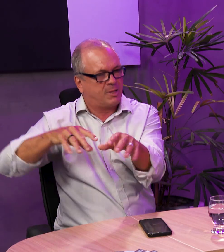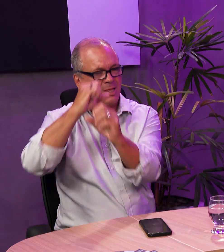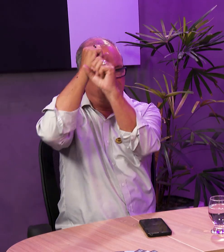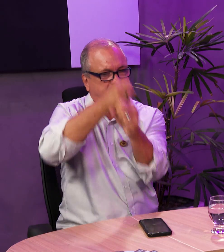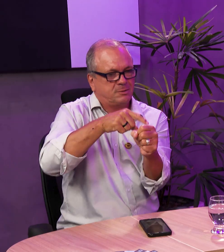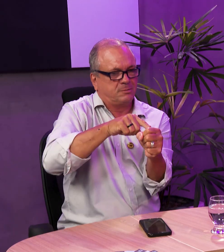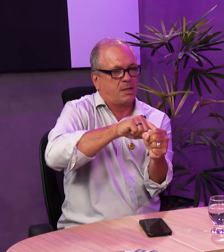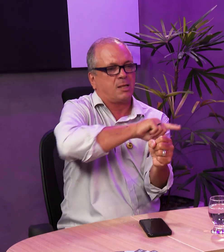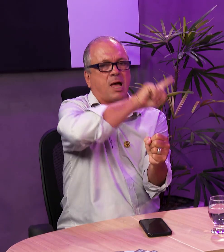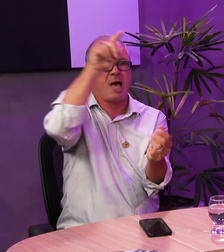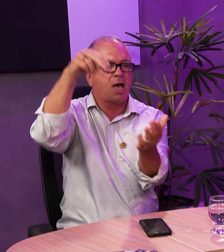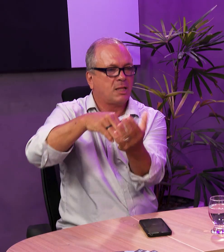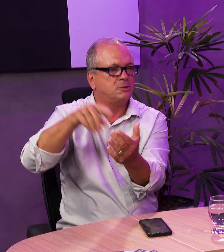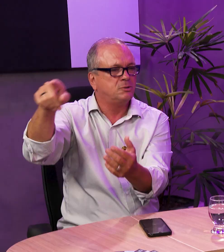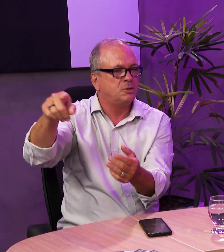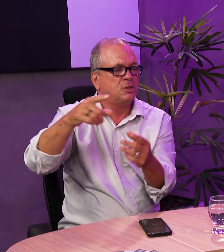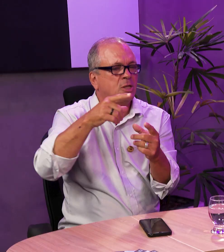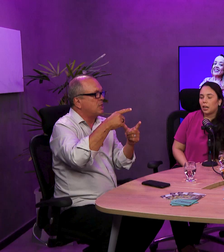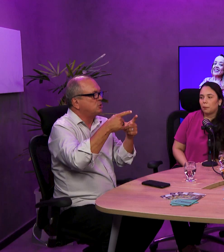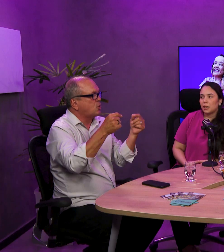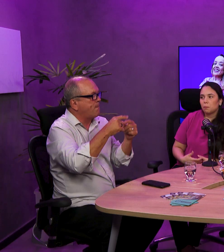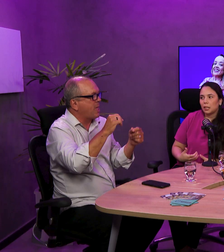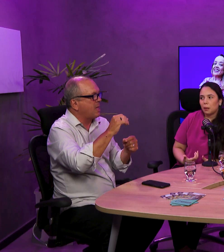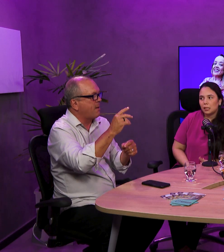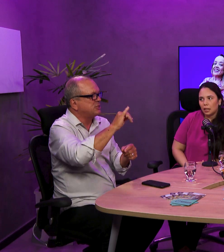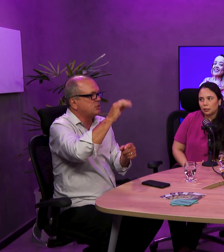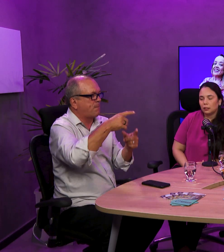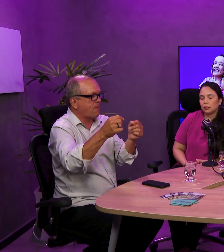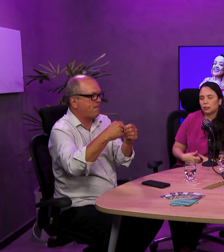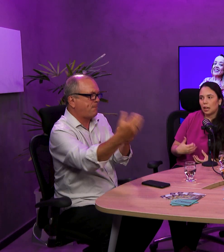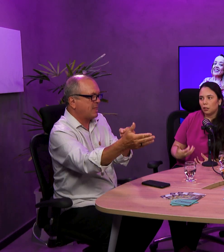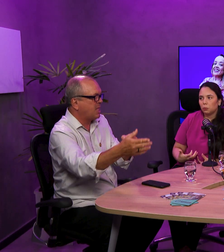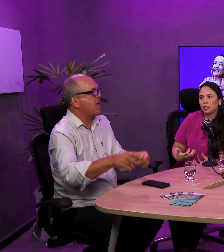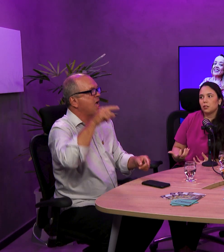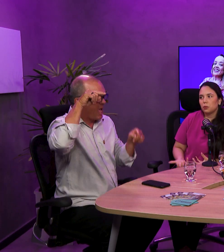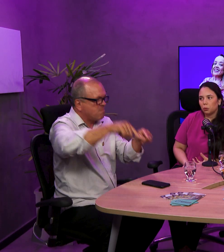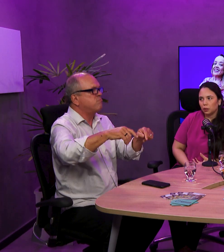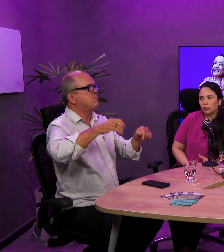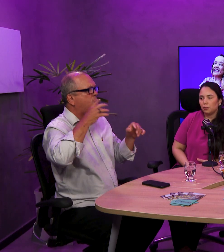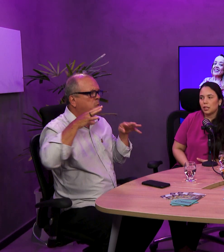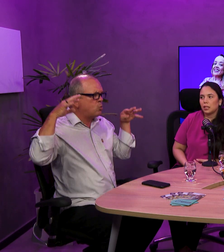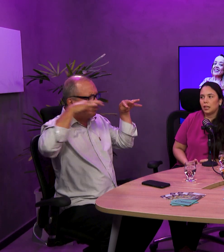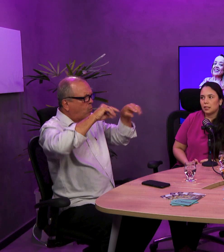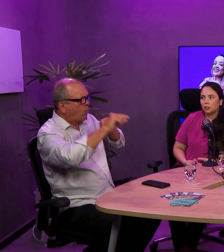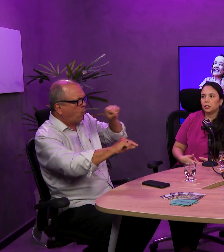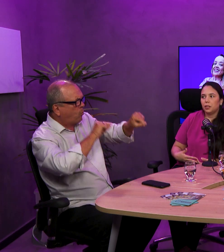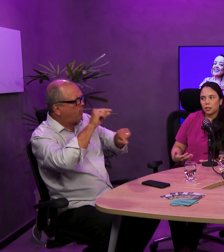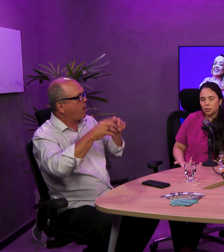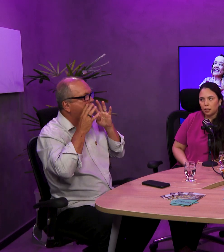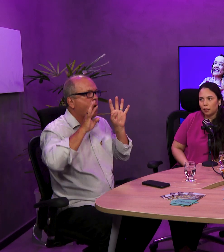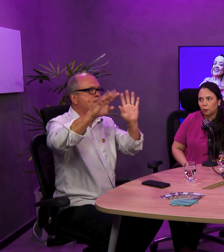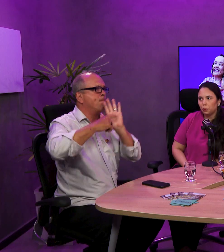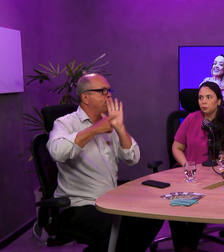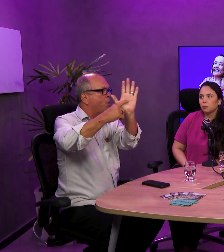para lhe convidar, para convidar todo mundo para participar da passeata da comunidade surda, que vai ser realizada dia